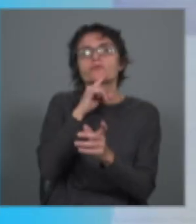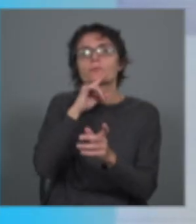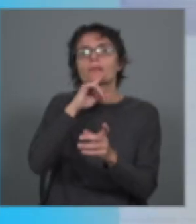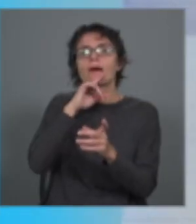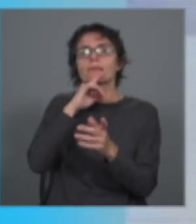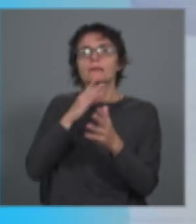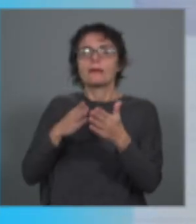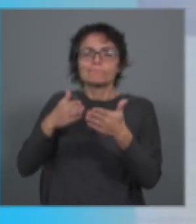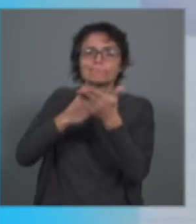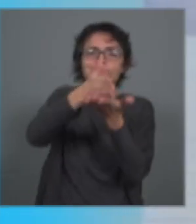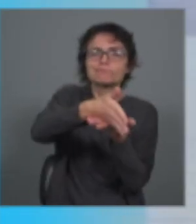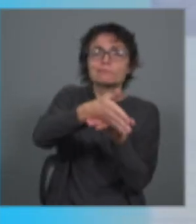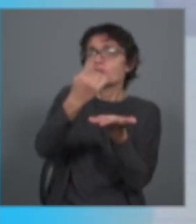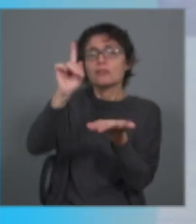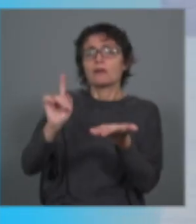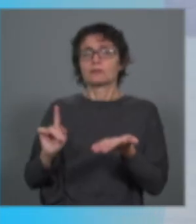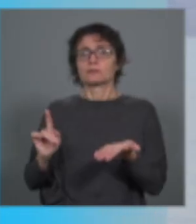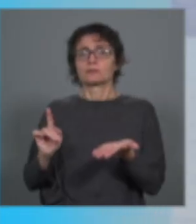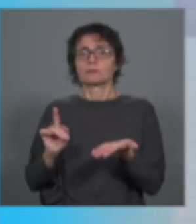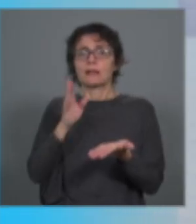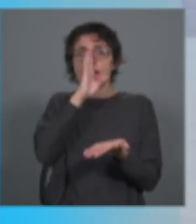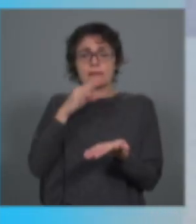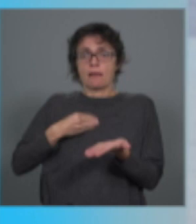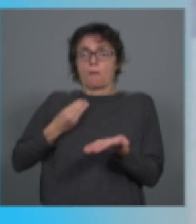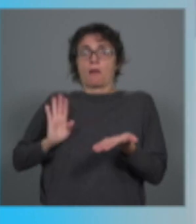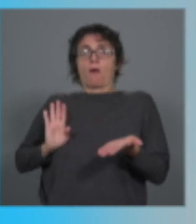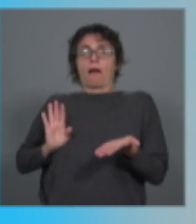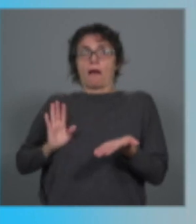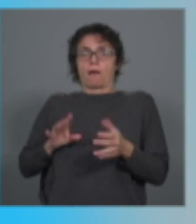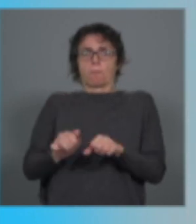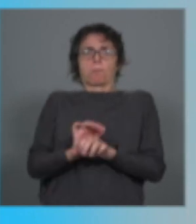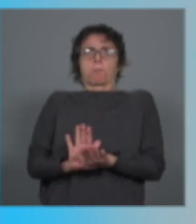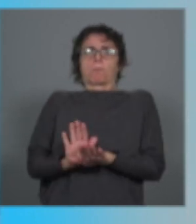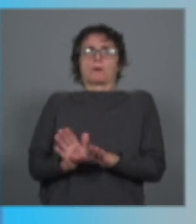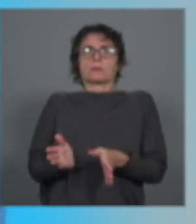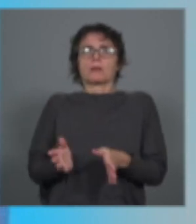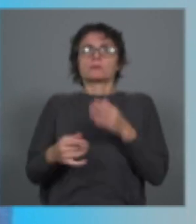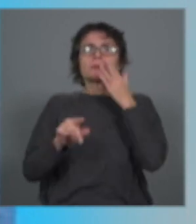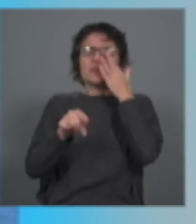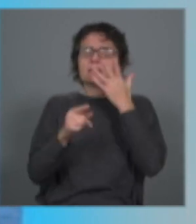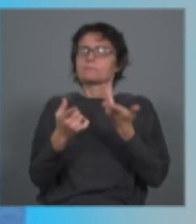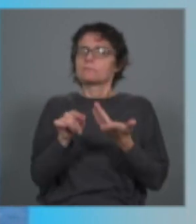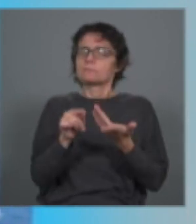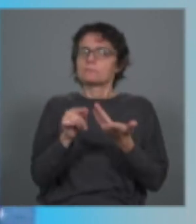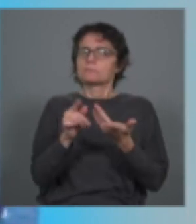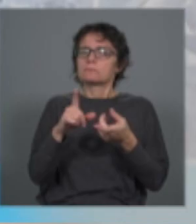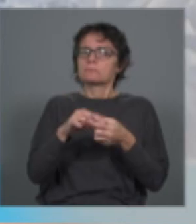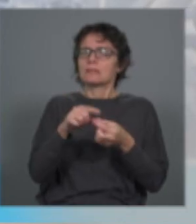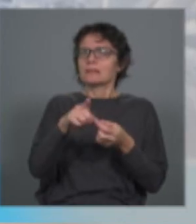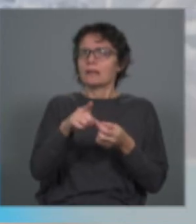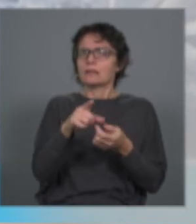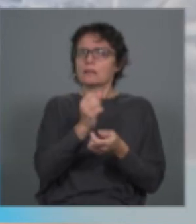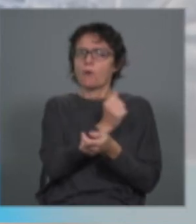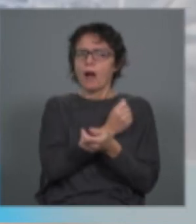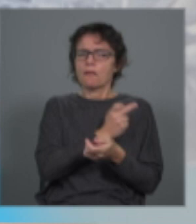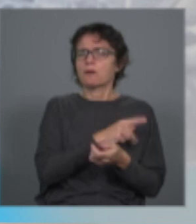coragem para ficar em casa, não promover encontros que podem levar a contágios? Essa é a parte da coragem. Não, essa é a parte